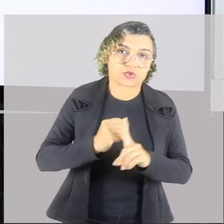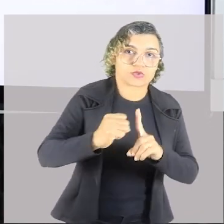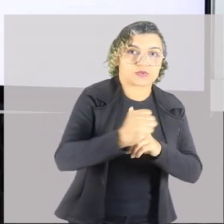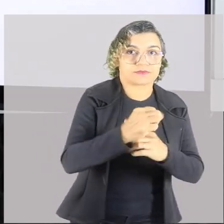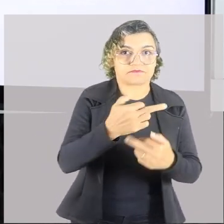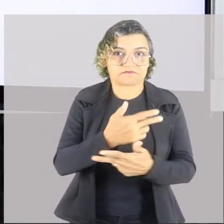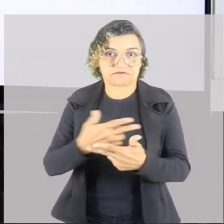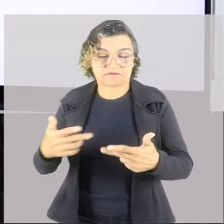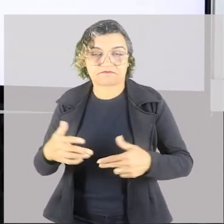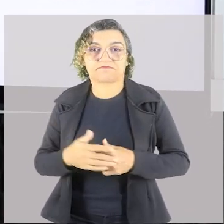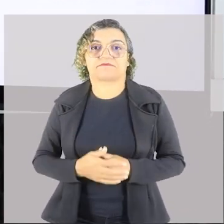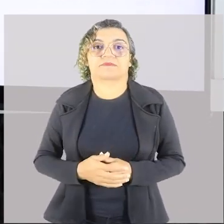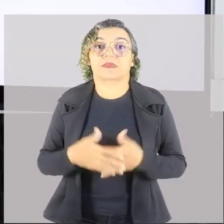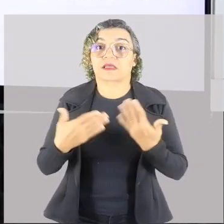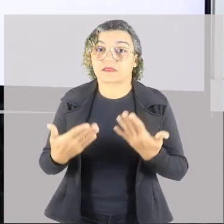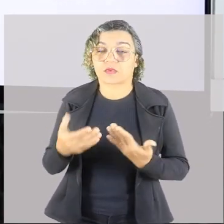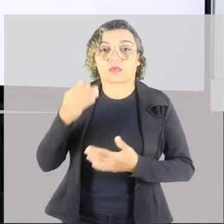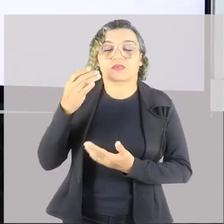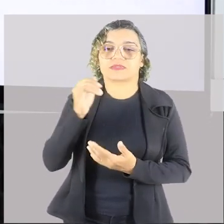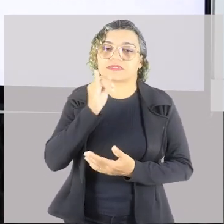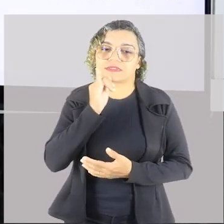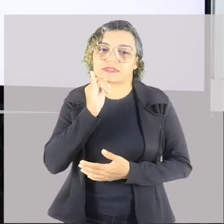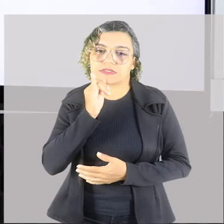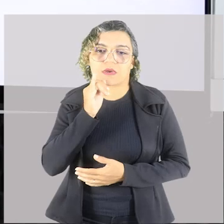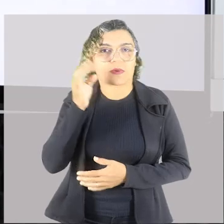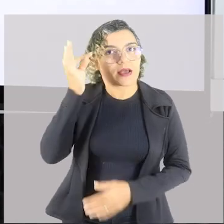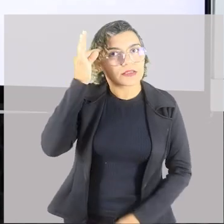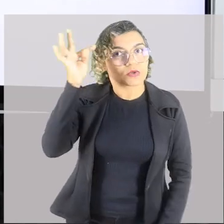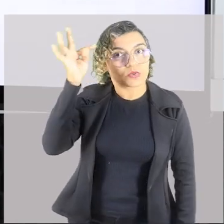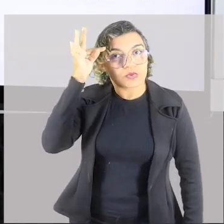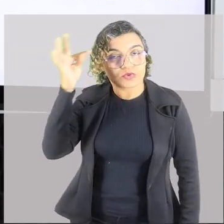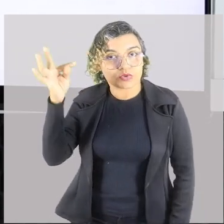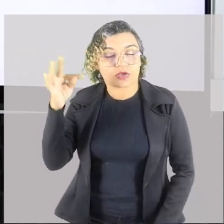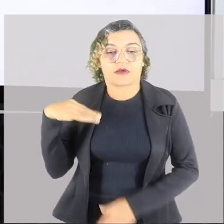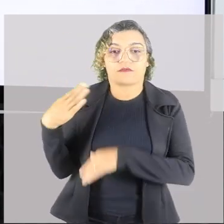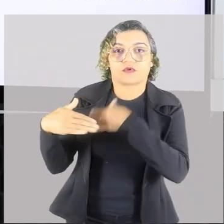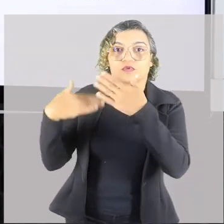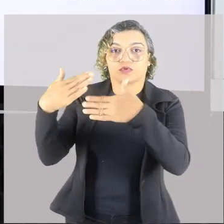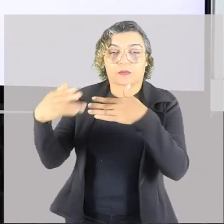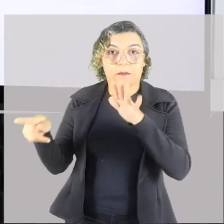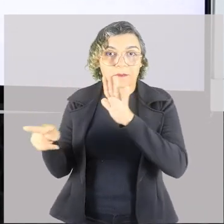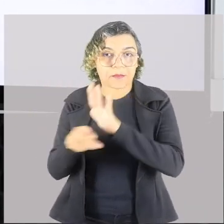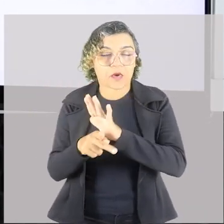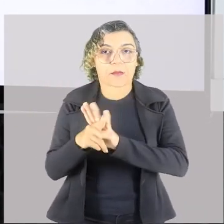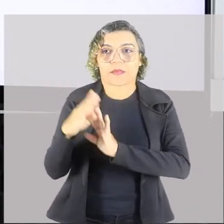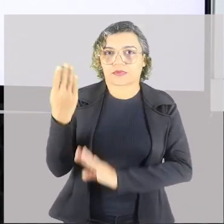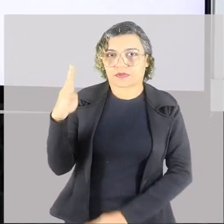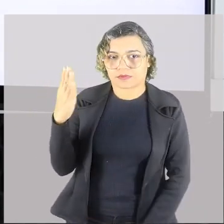acordo com a teoria evolucionista da humanidade, que é uma teoria que é da biologia, né, a teoria de Charles